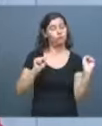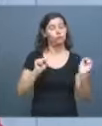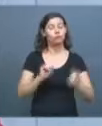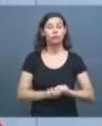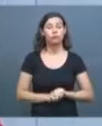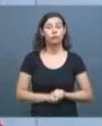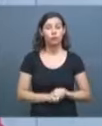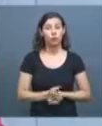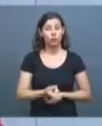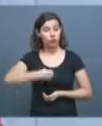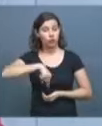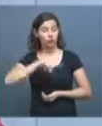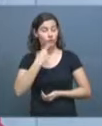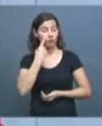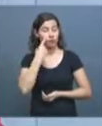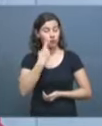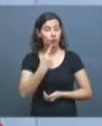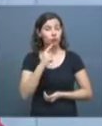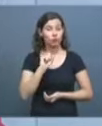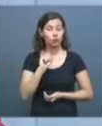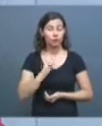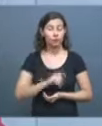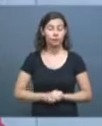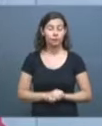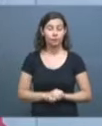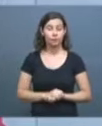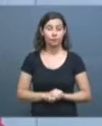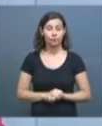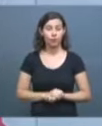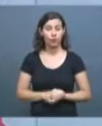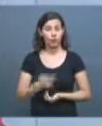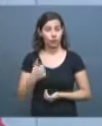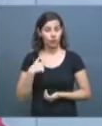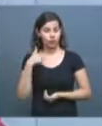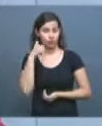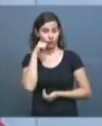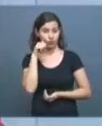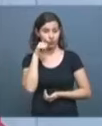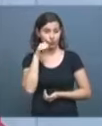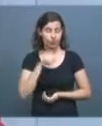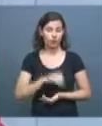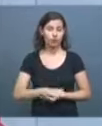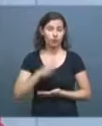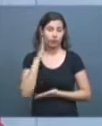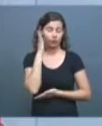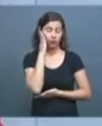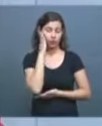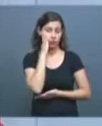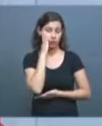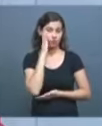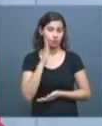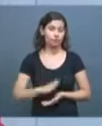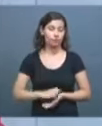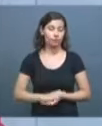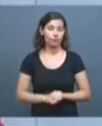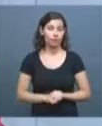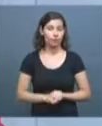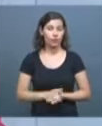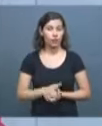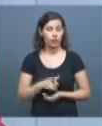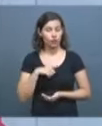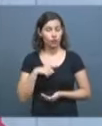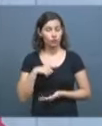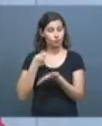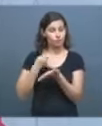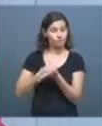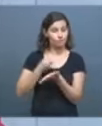estresse. Nós vemos que, talvez por eu ser mulher, né, a gente sabe que existe uma cobrança